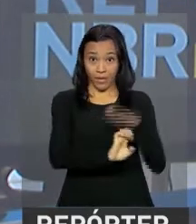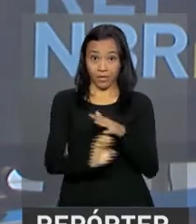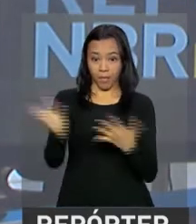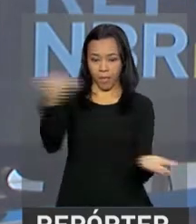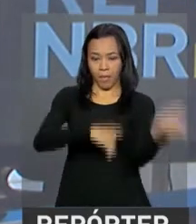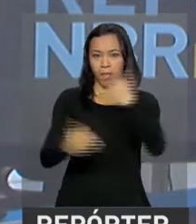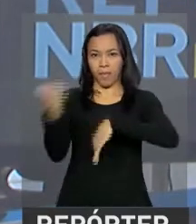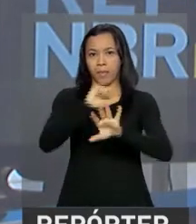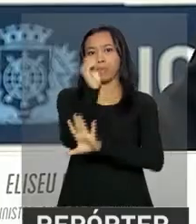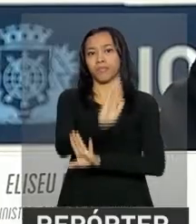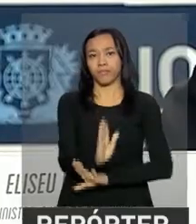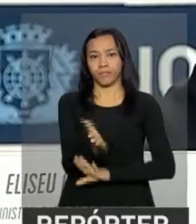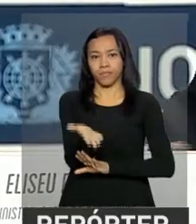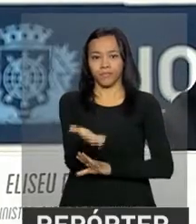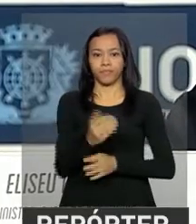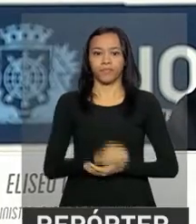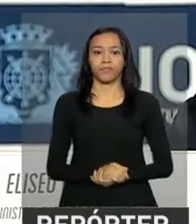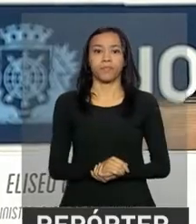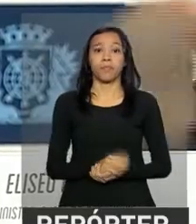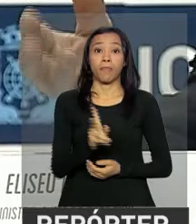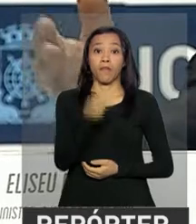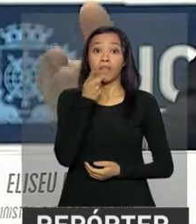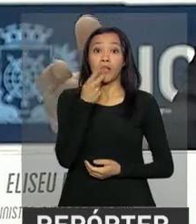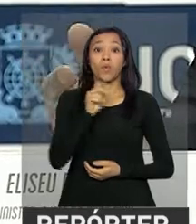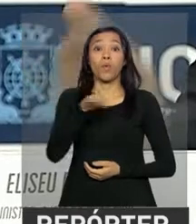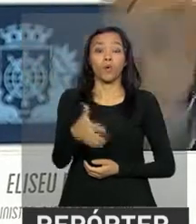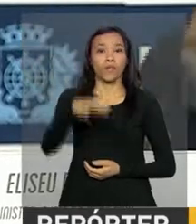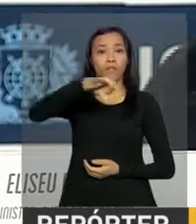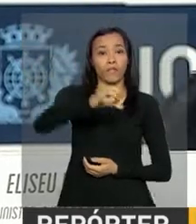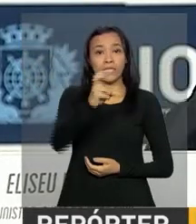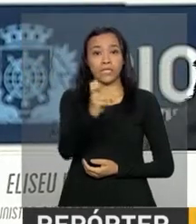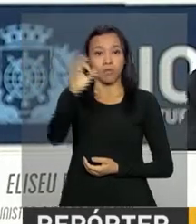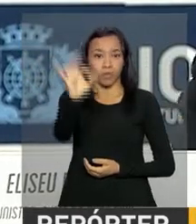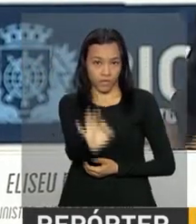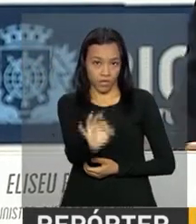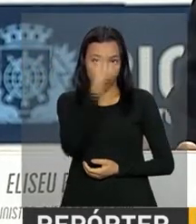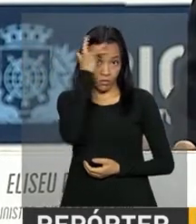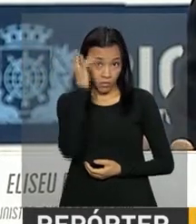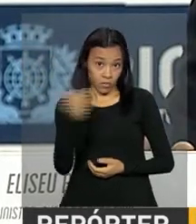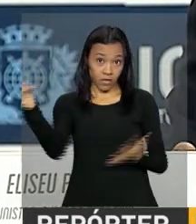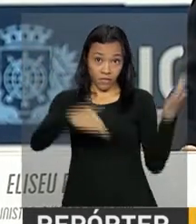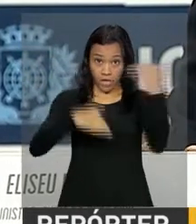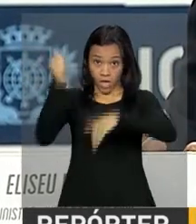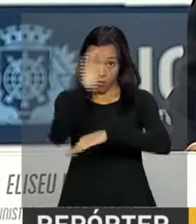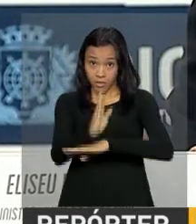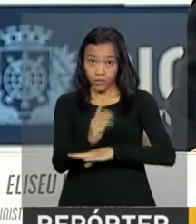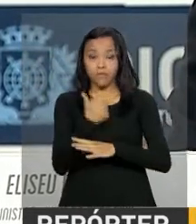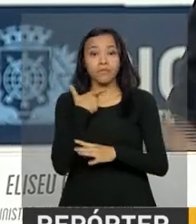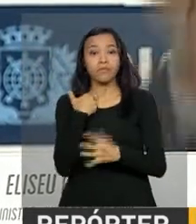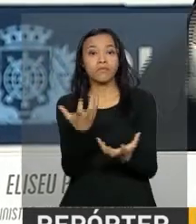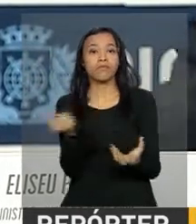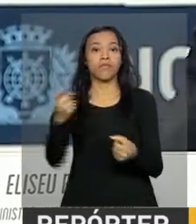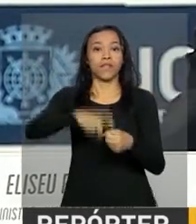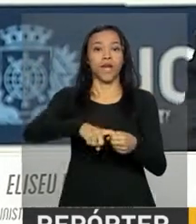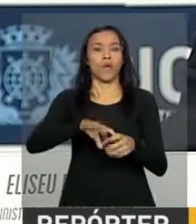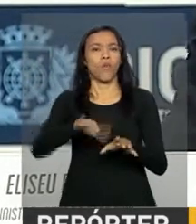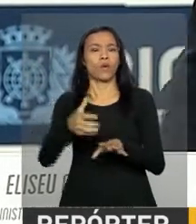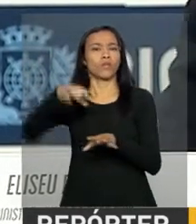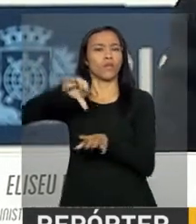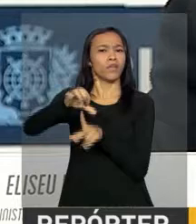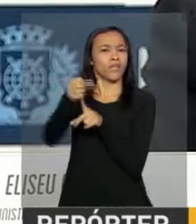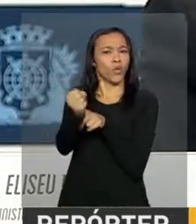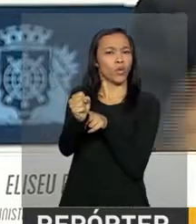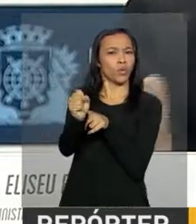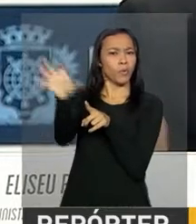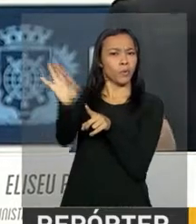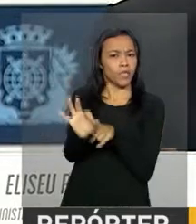Brasil. Quando se diz que 95% das pessoas que aqui vieram querem voltar, quando 98%